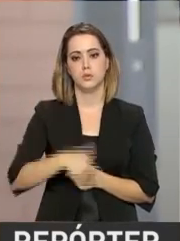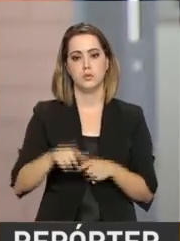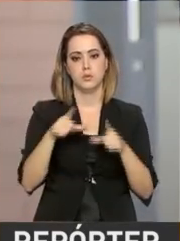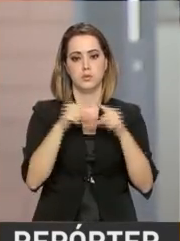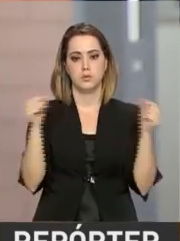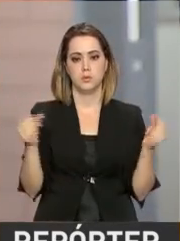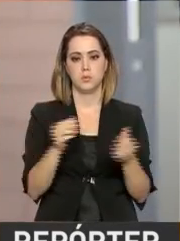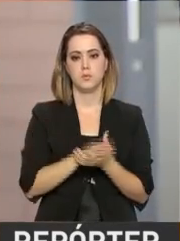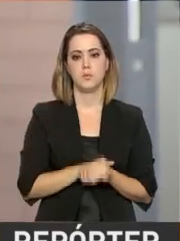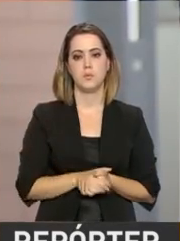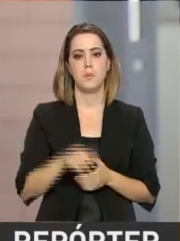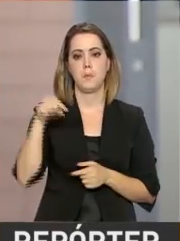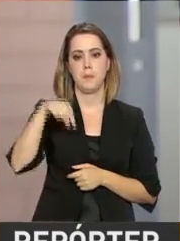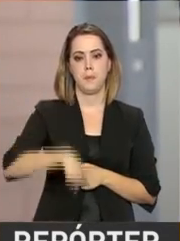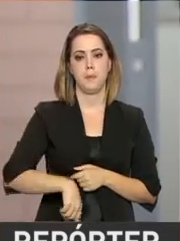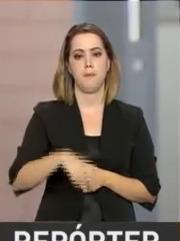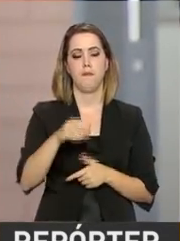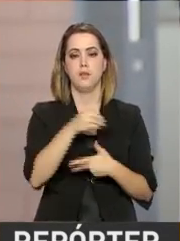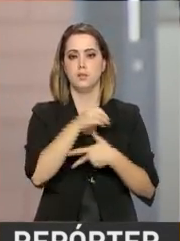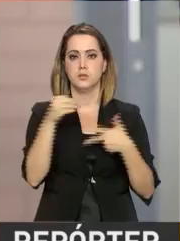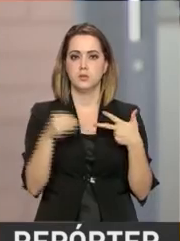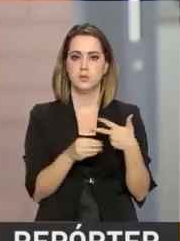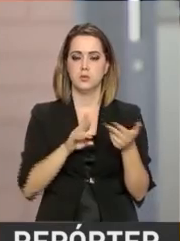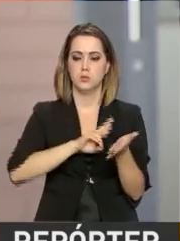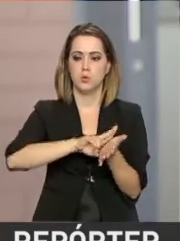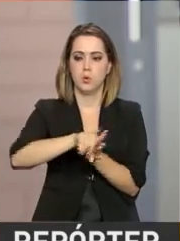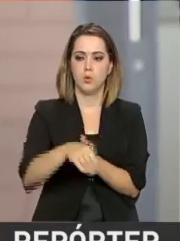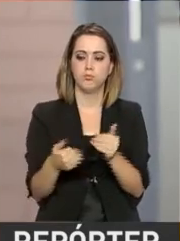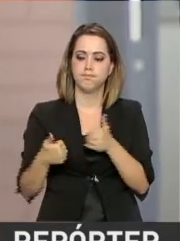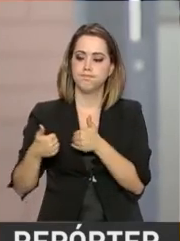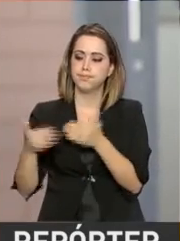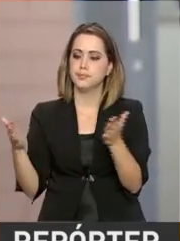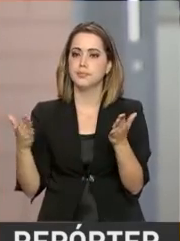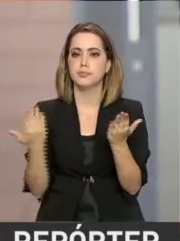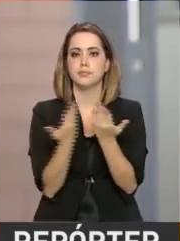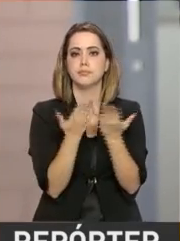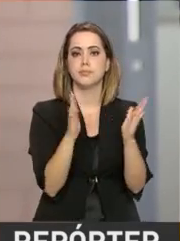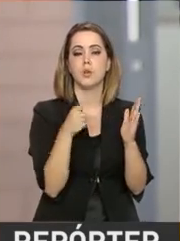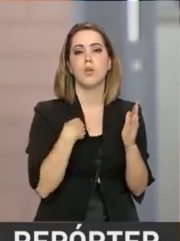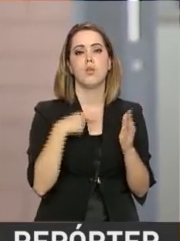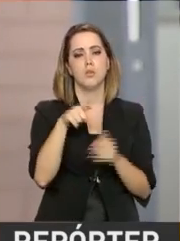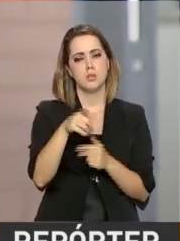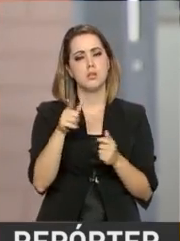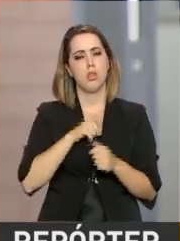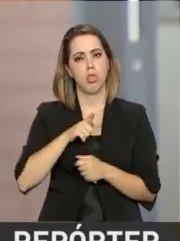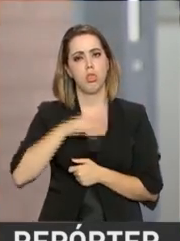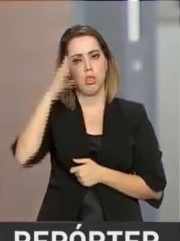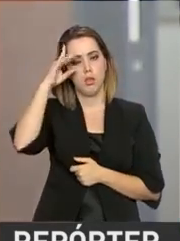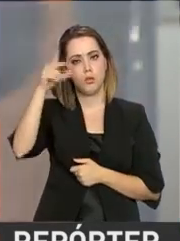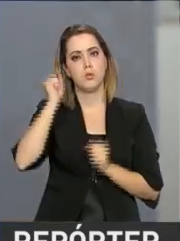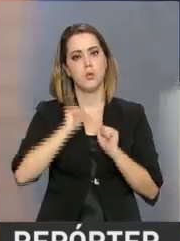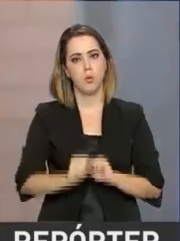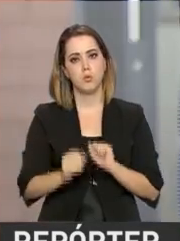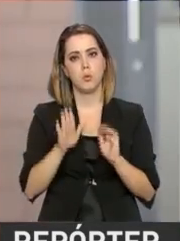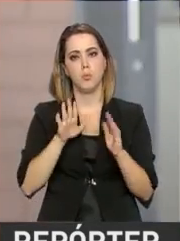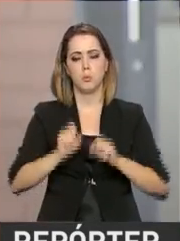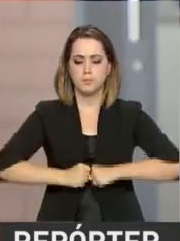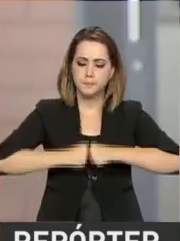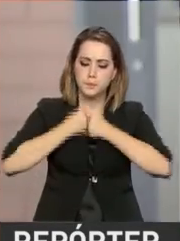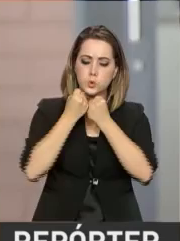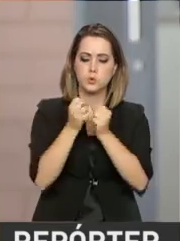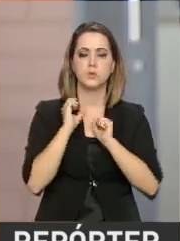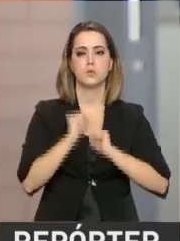muitas portas são abertas e principalmente se você tem um sonho basta se dedicar aqui pelo enem você consegue sim